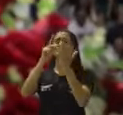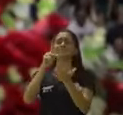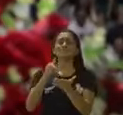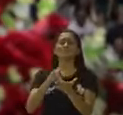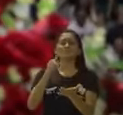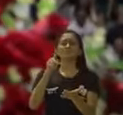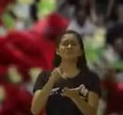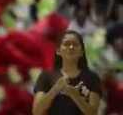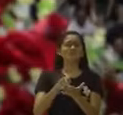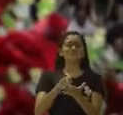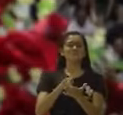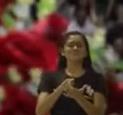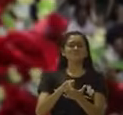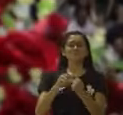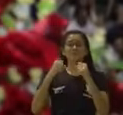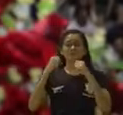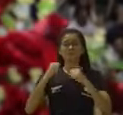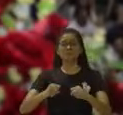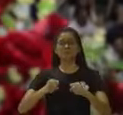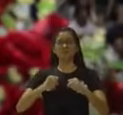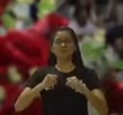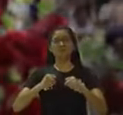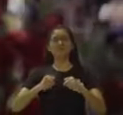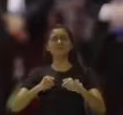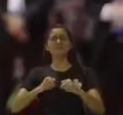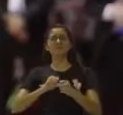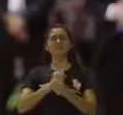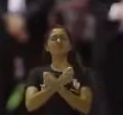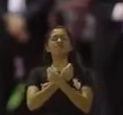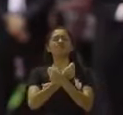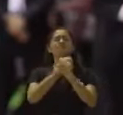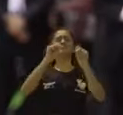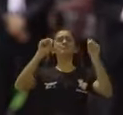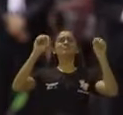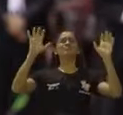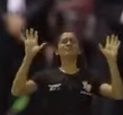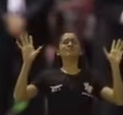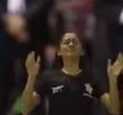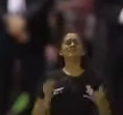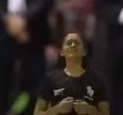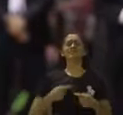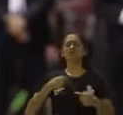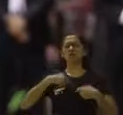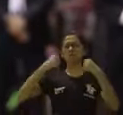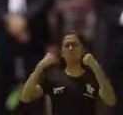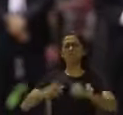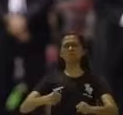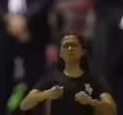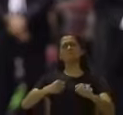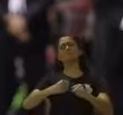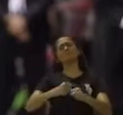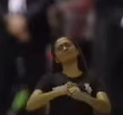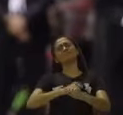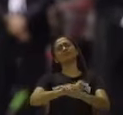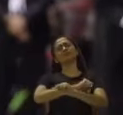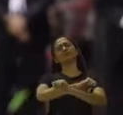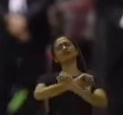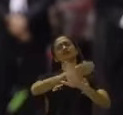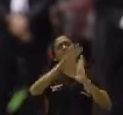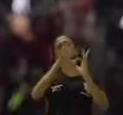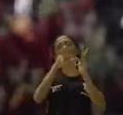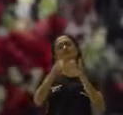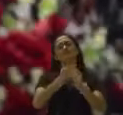você tem o credenciamento para abrir a boca e dizer: eu posso todas